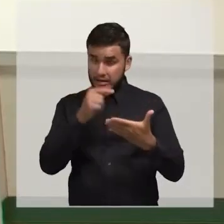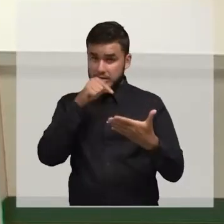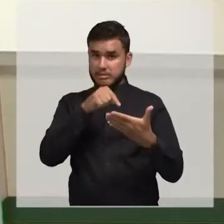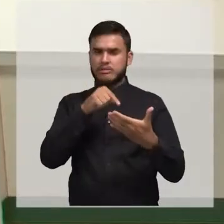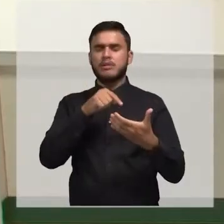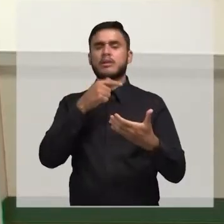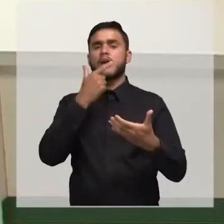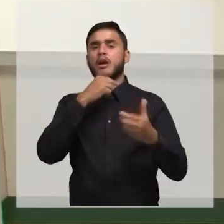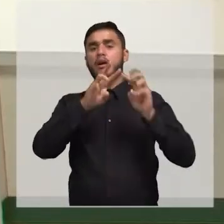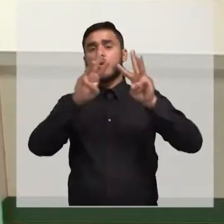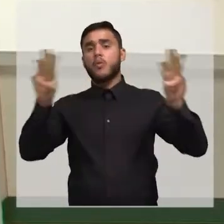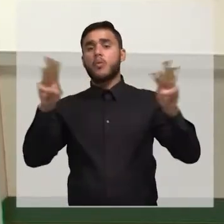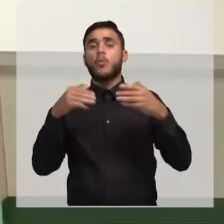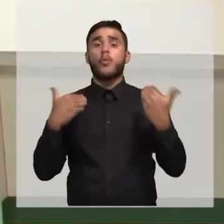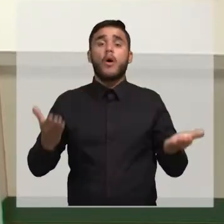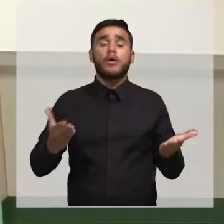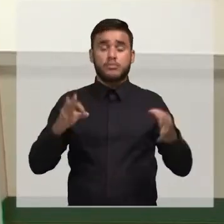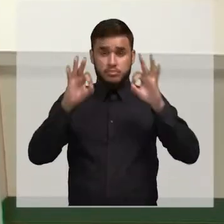merece